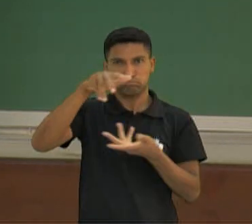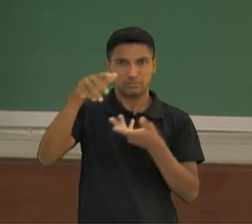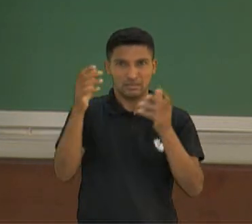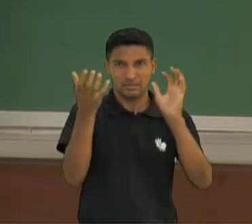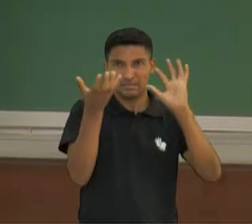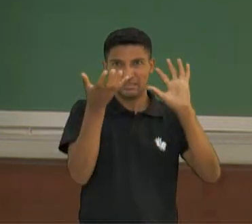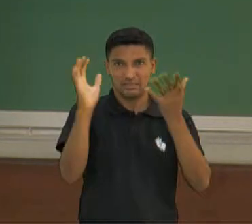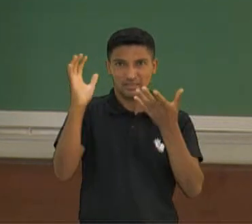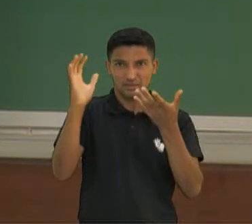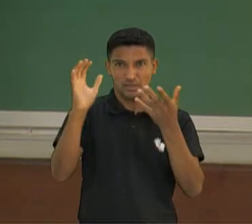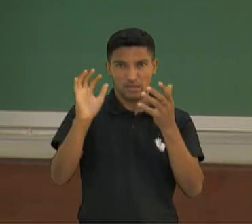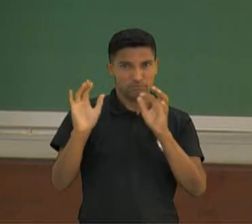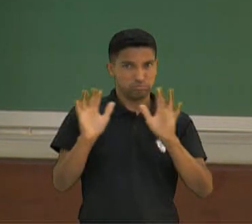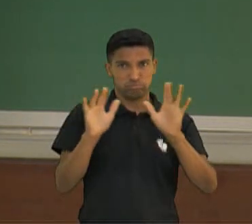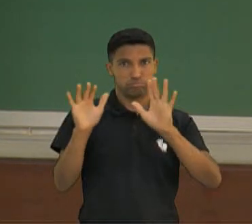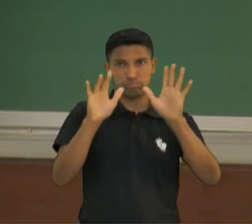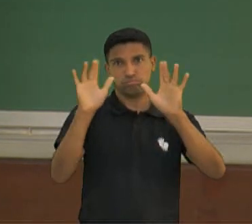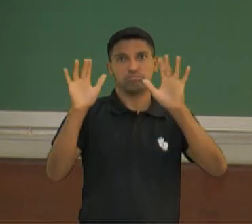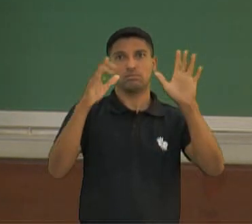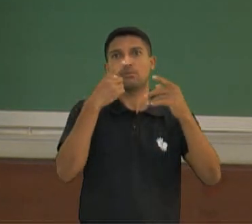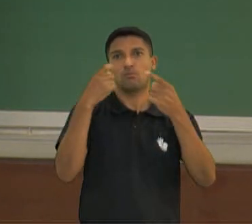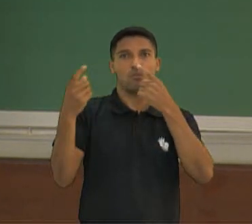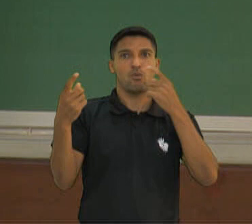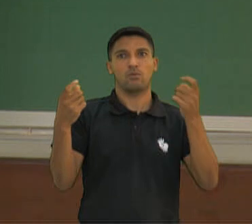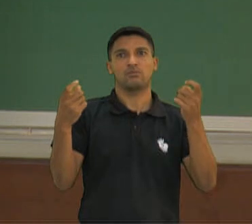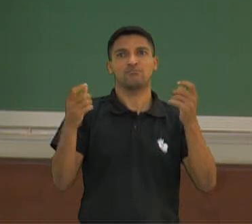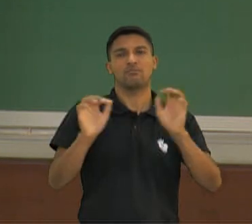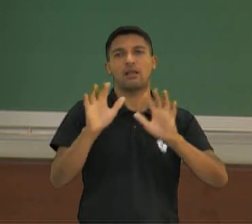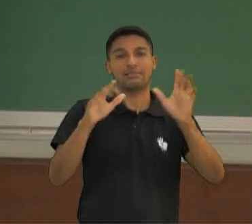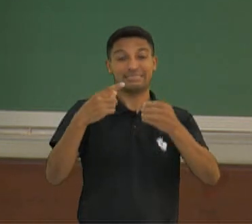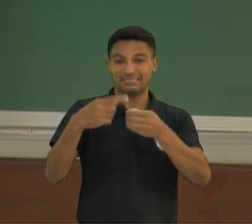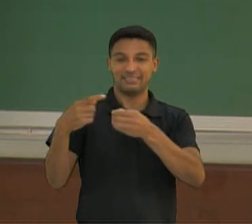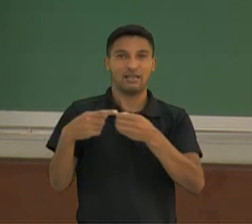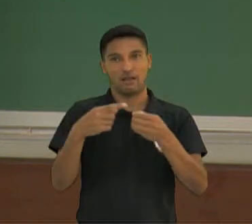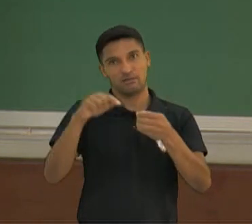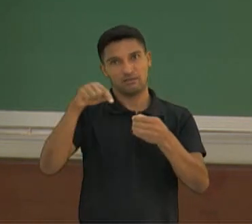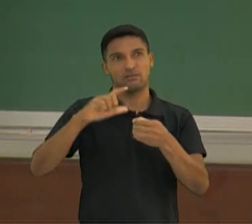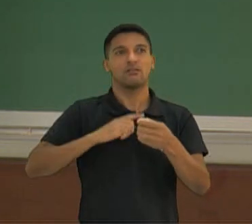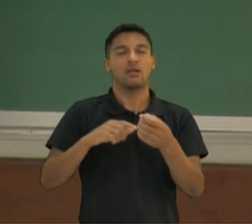atmosférica é complicado, gente, para as cidades, causa muitos problemas.